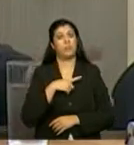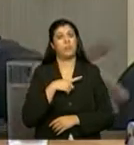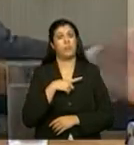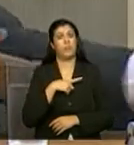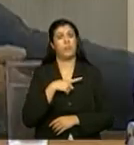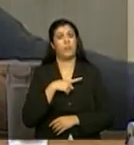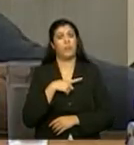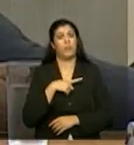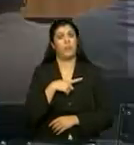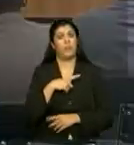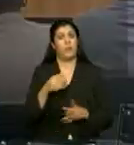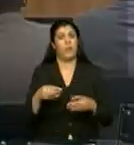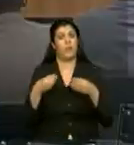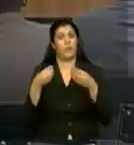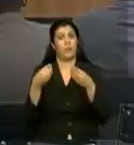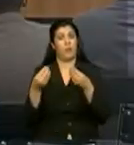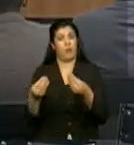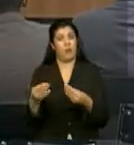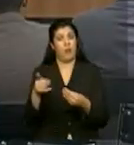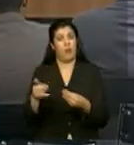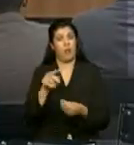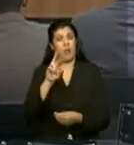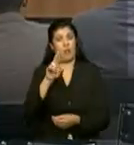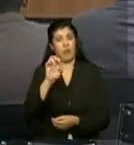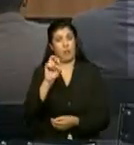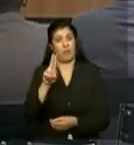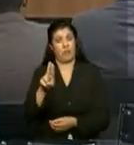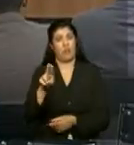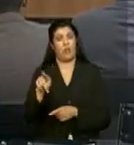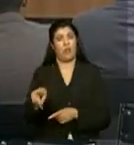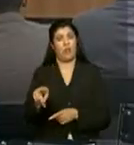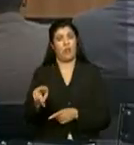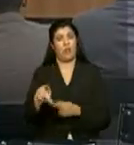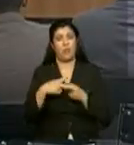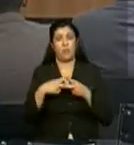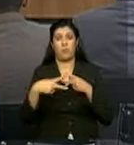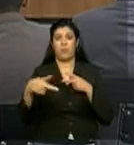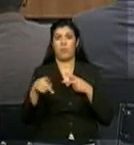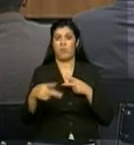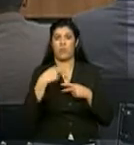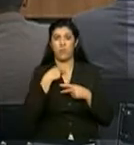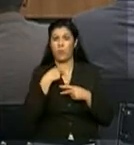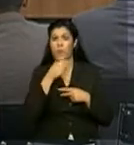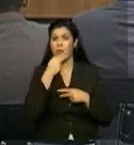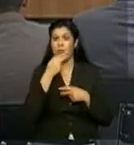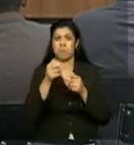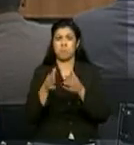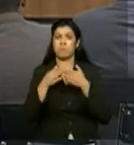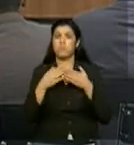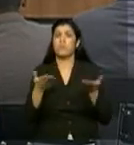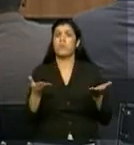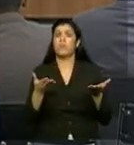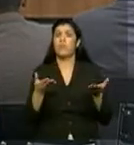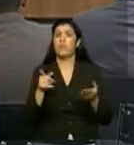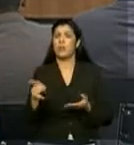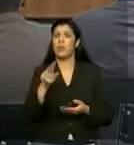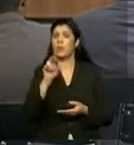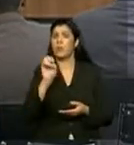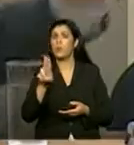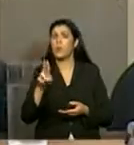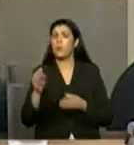da o réu é uma prerrogativa que o euro não pediu para uma prerrogativa